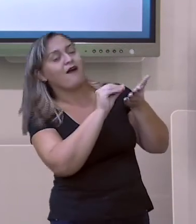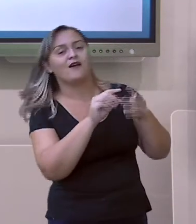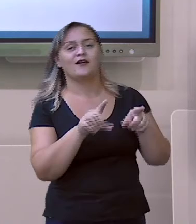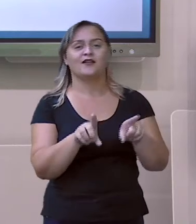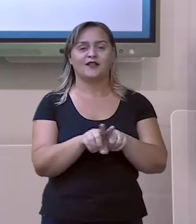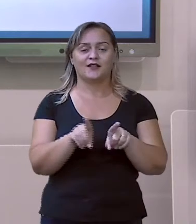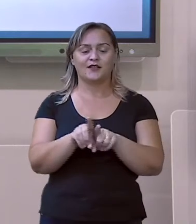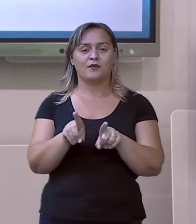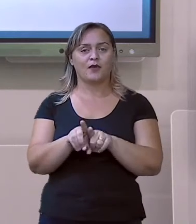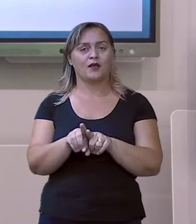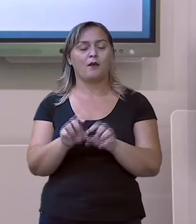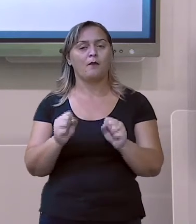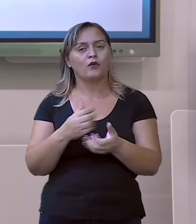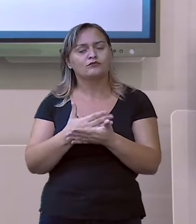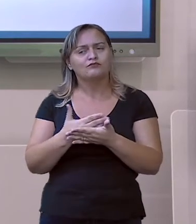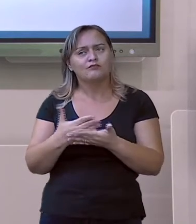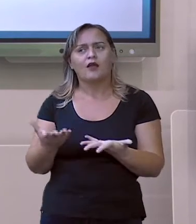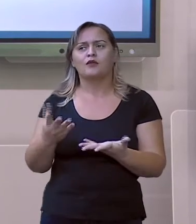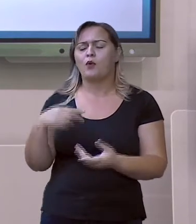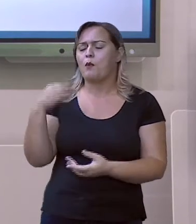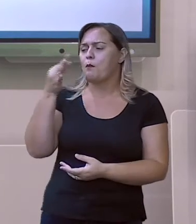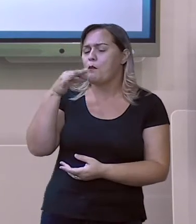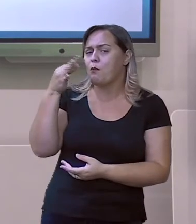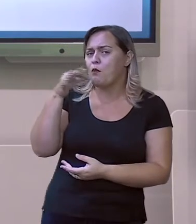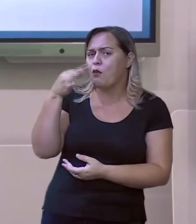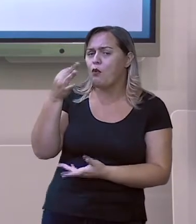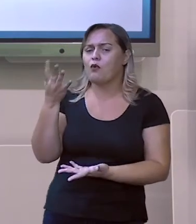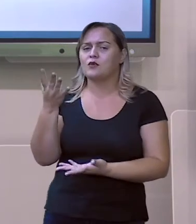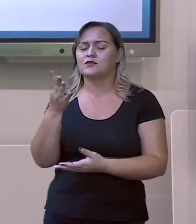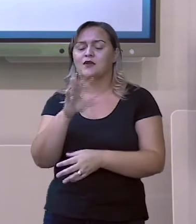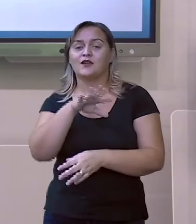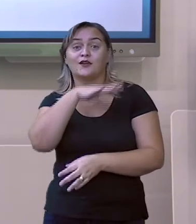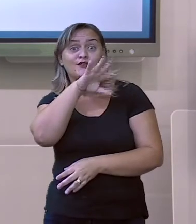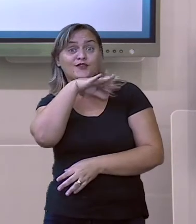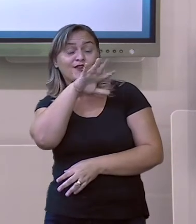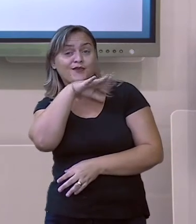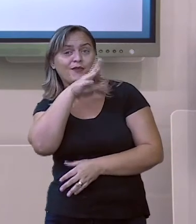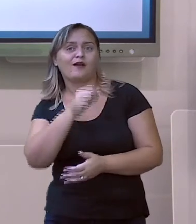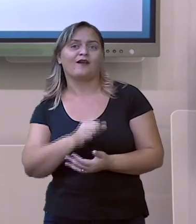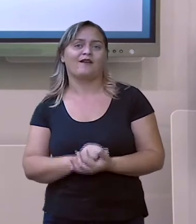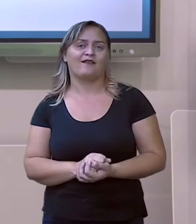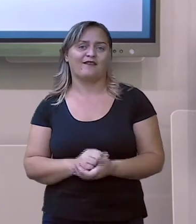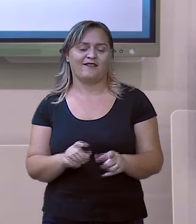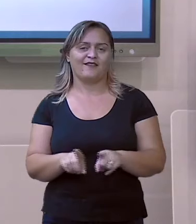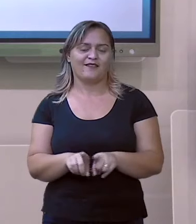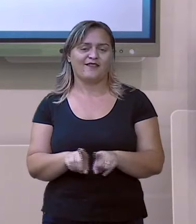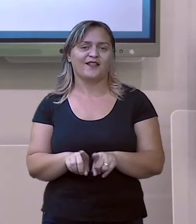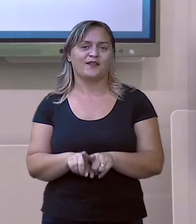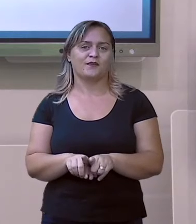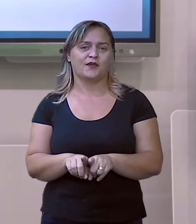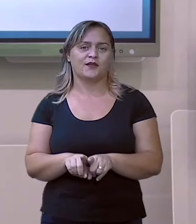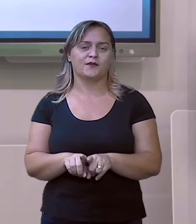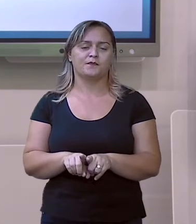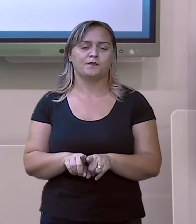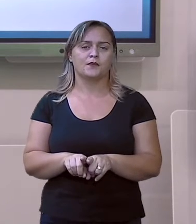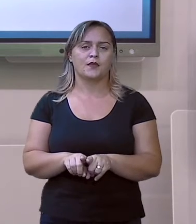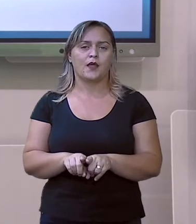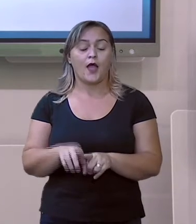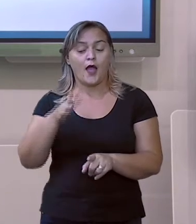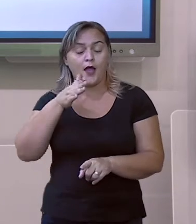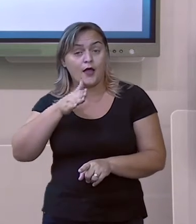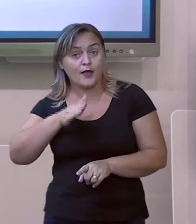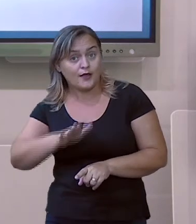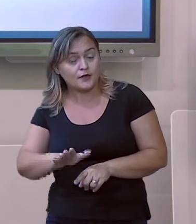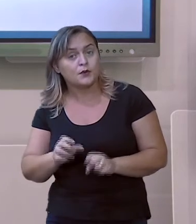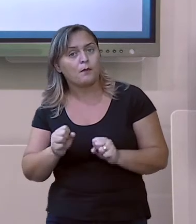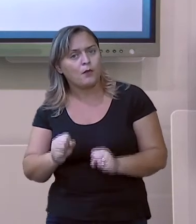sons de animais, com variações de voz e deixe ele ver as conversas da família. Nas crianças com mais de